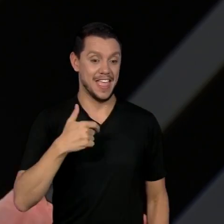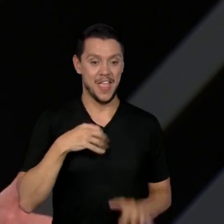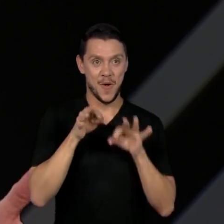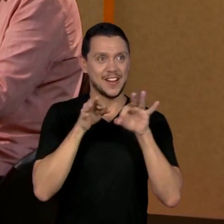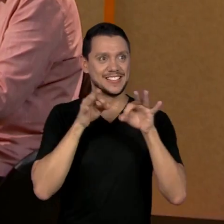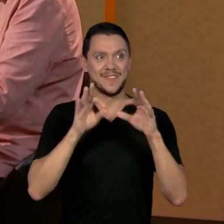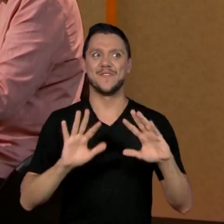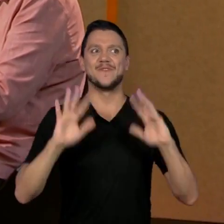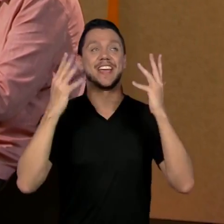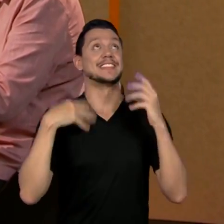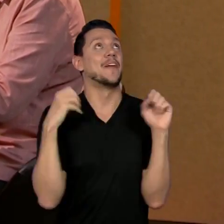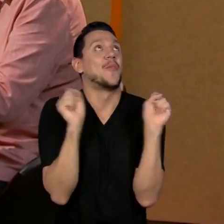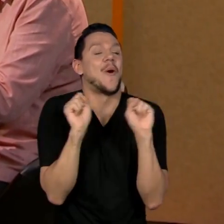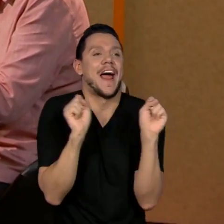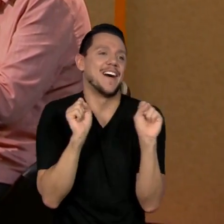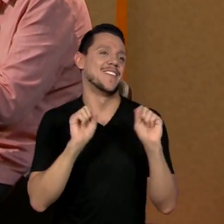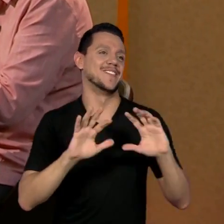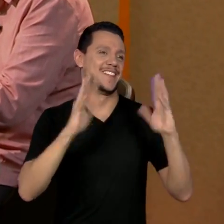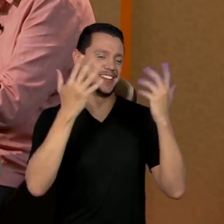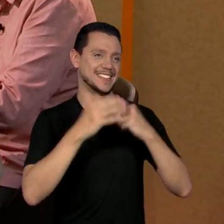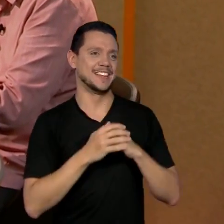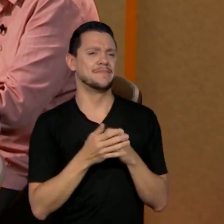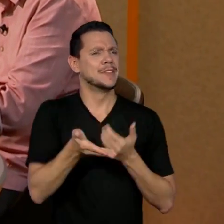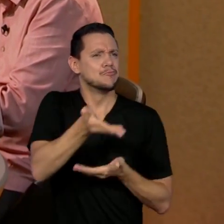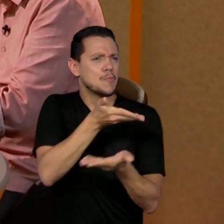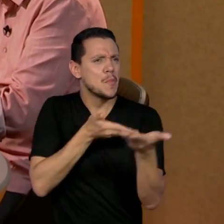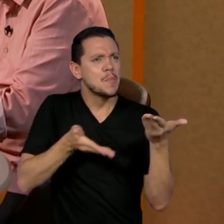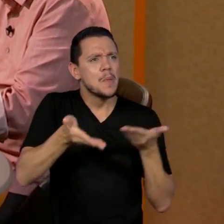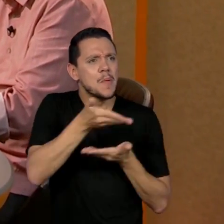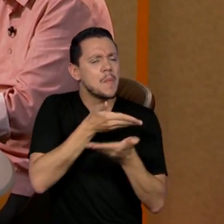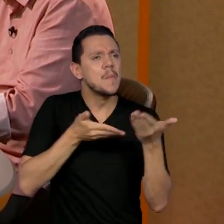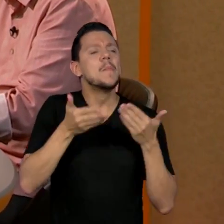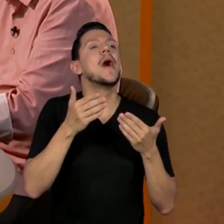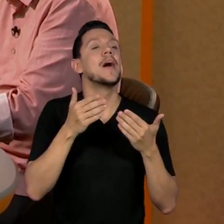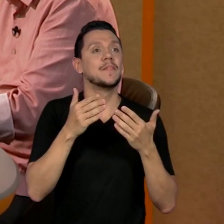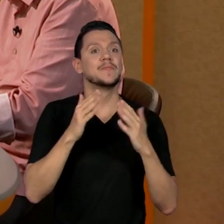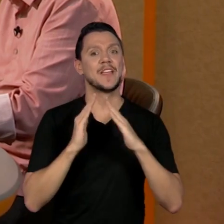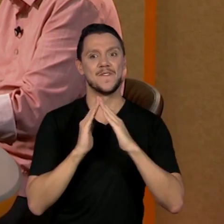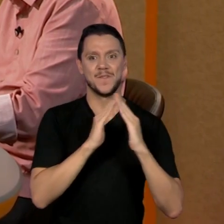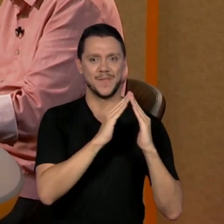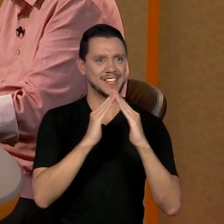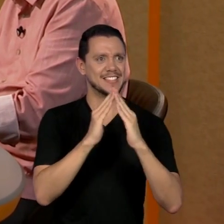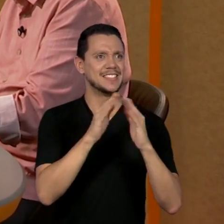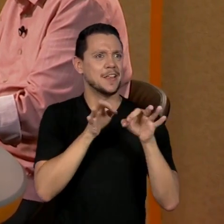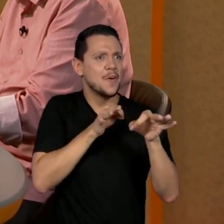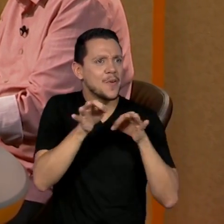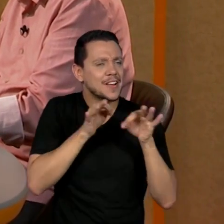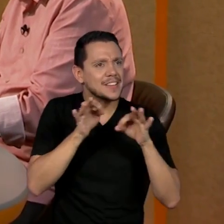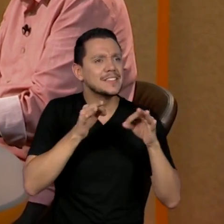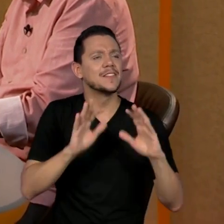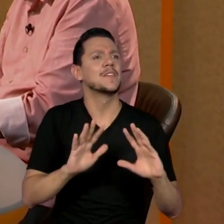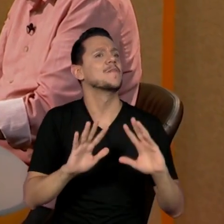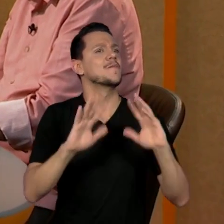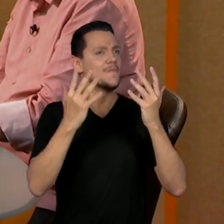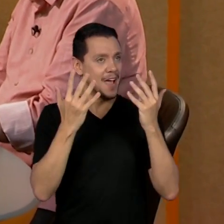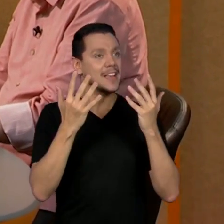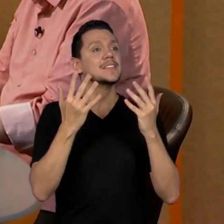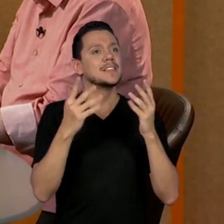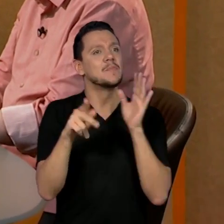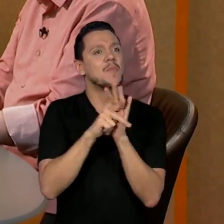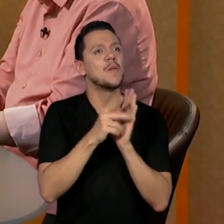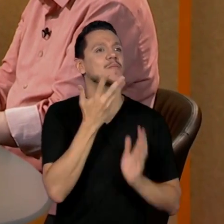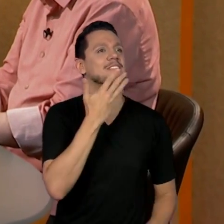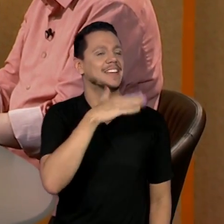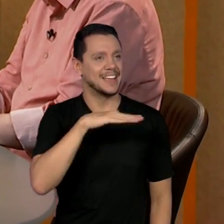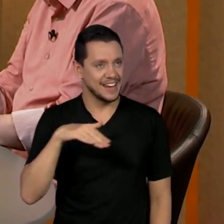adorava a festa. E nessa interação minha com as vizinhas, as festinhas que nós organizávamos para as crianças